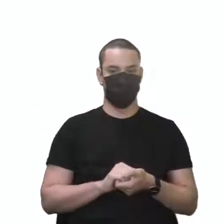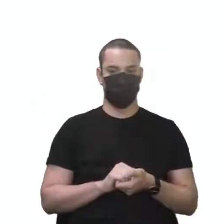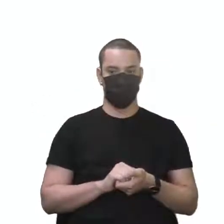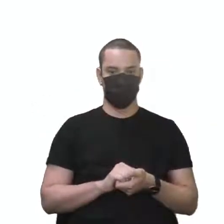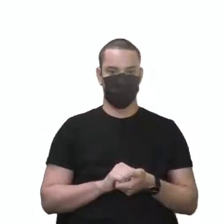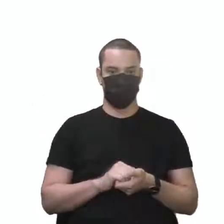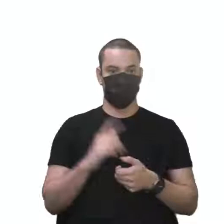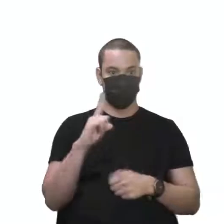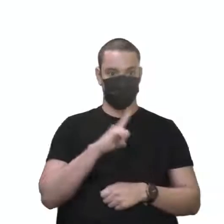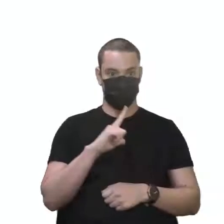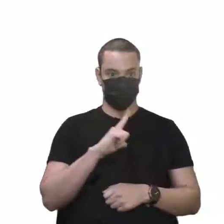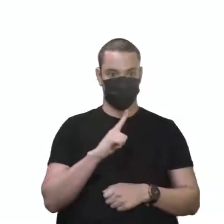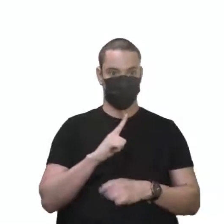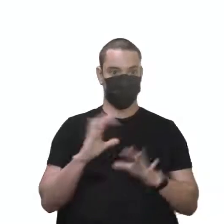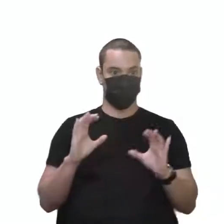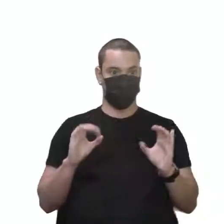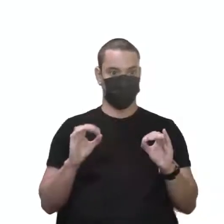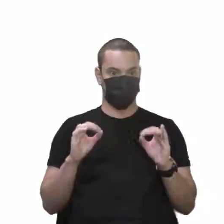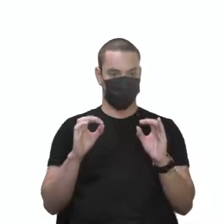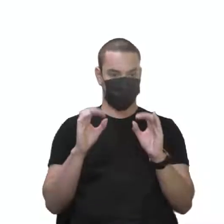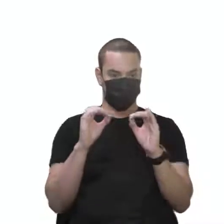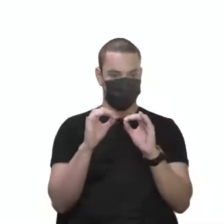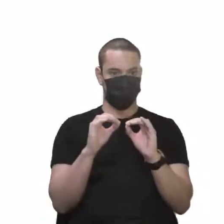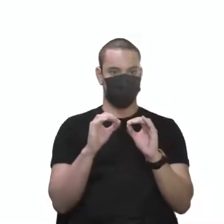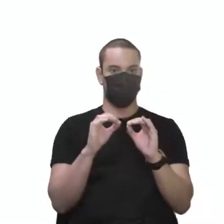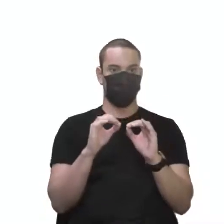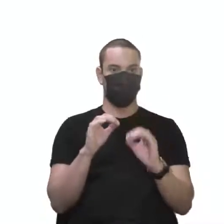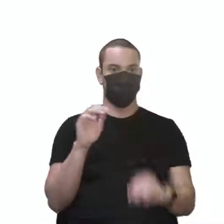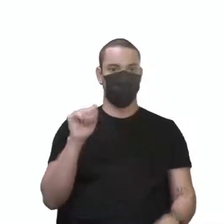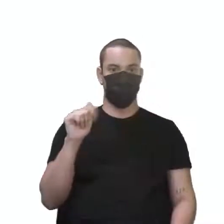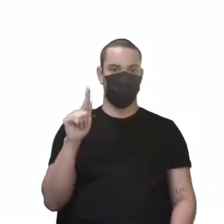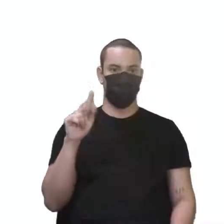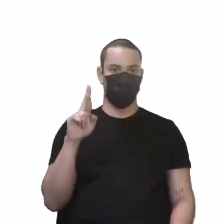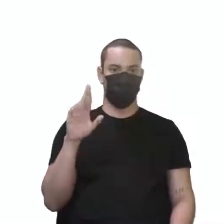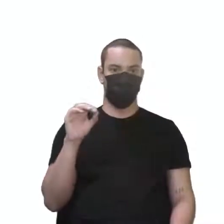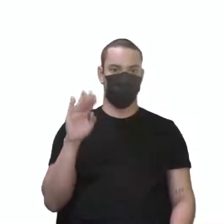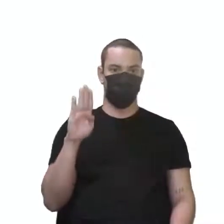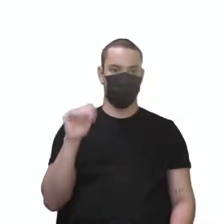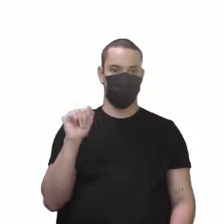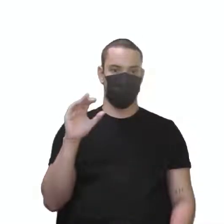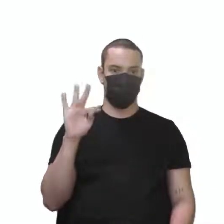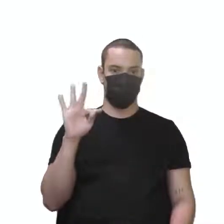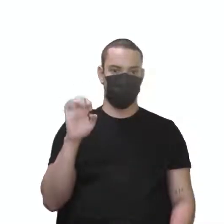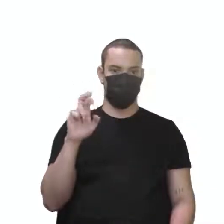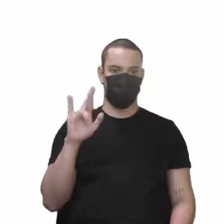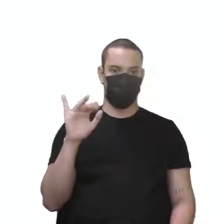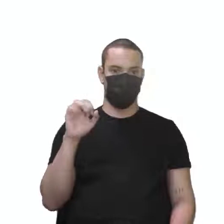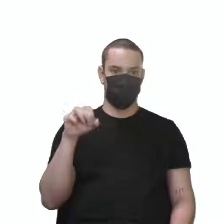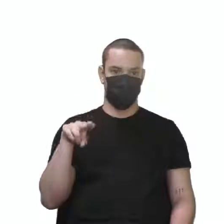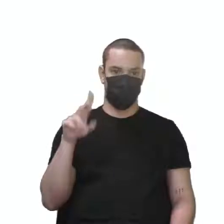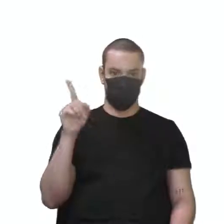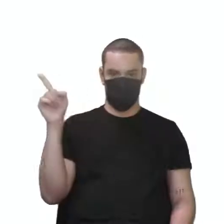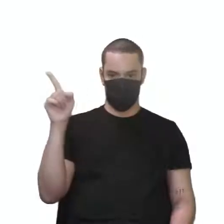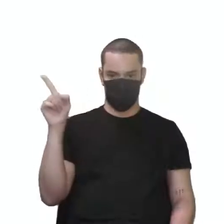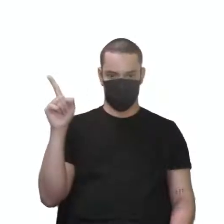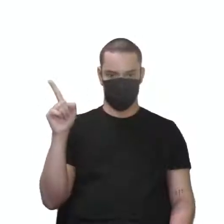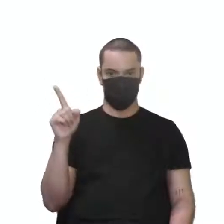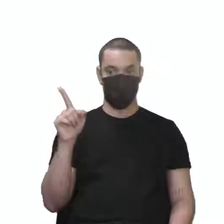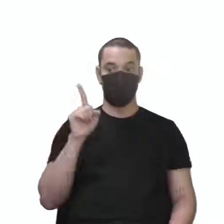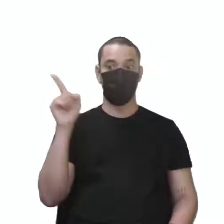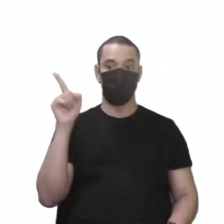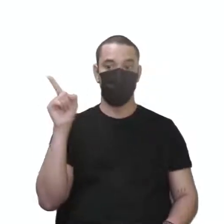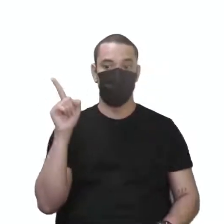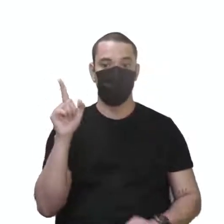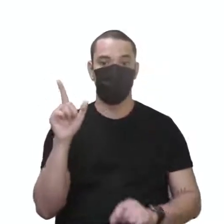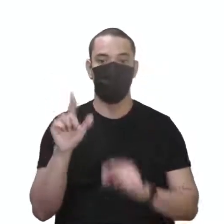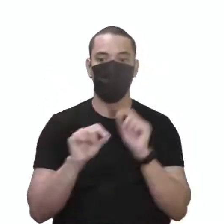de uma bactéria que é a Agrobacterium tumefaciens, ou tumefensis. Essa